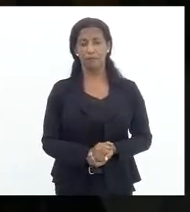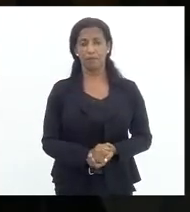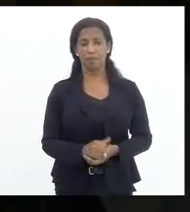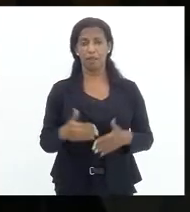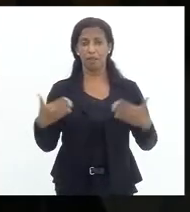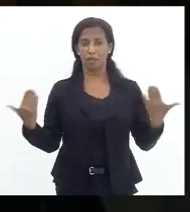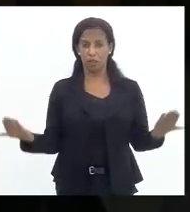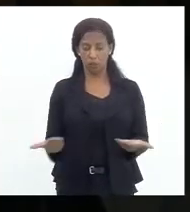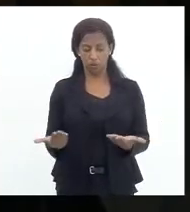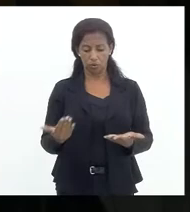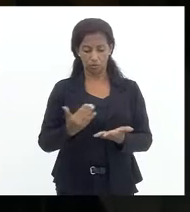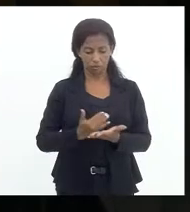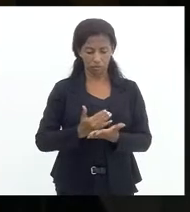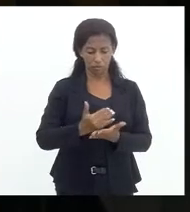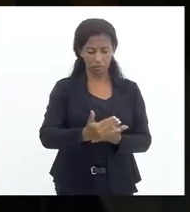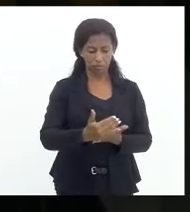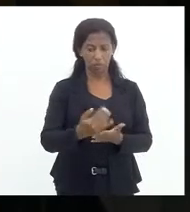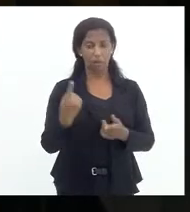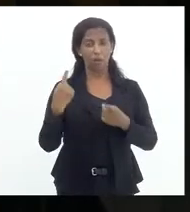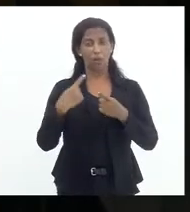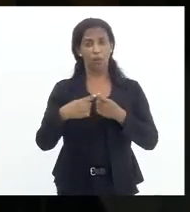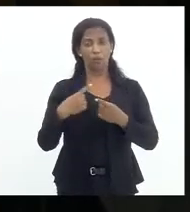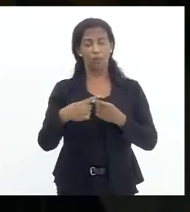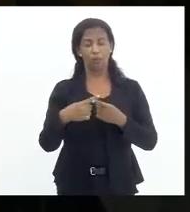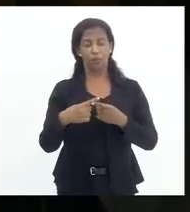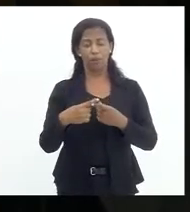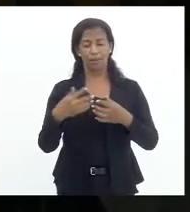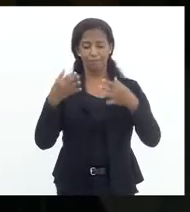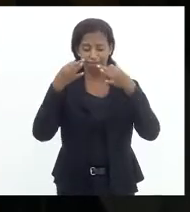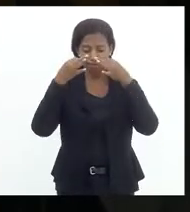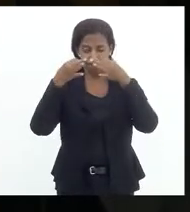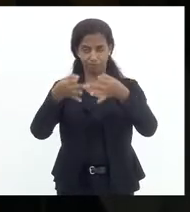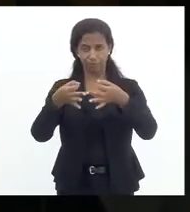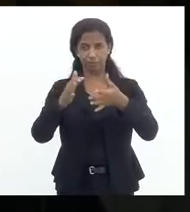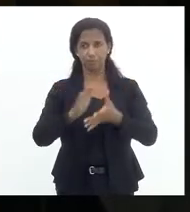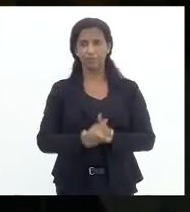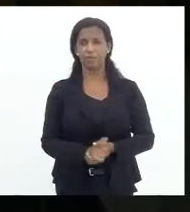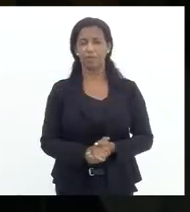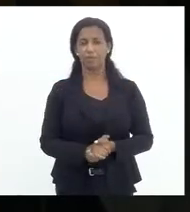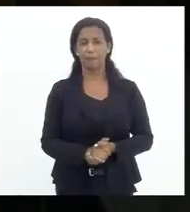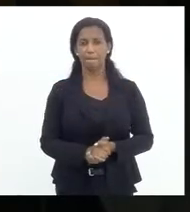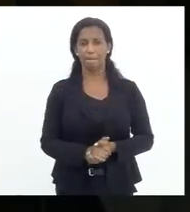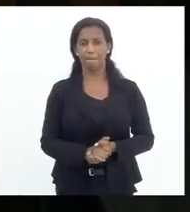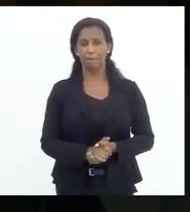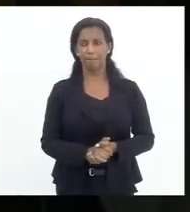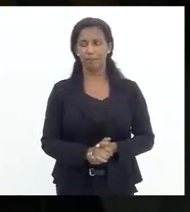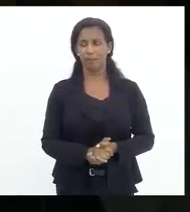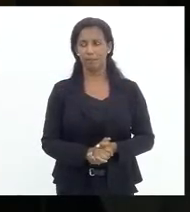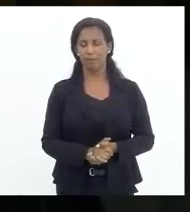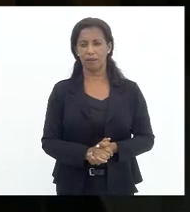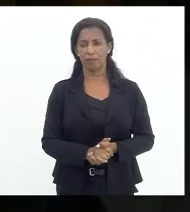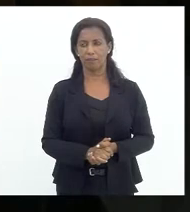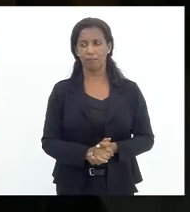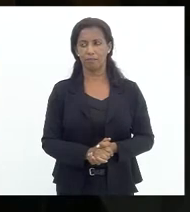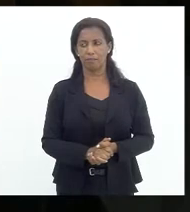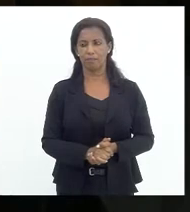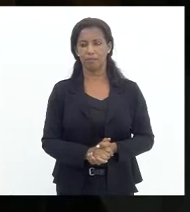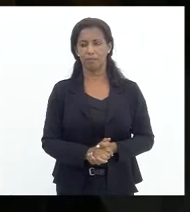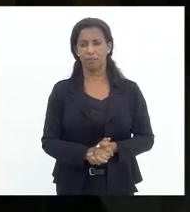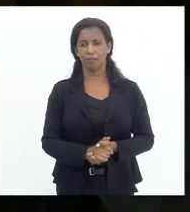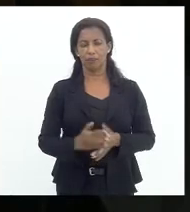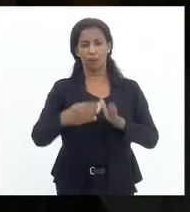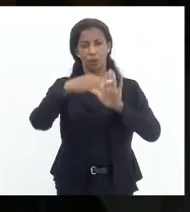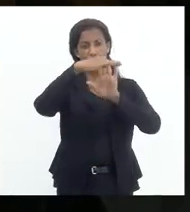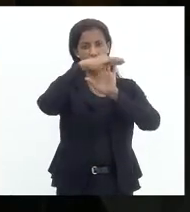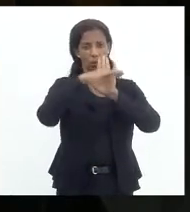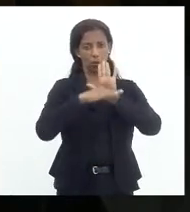faço esta introdução porque chamou a nossa atenção o fato de que o programa